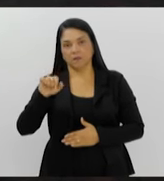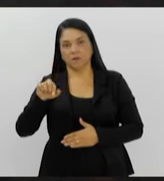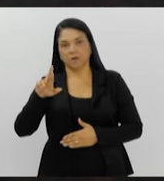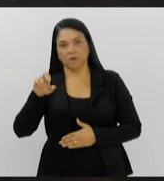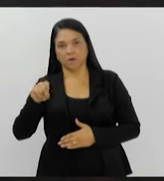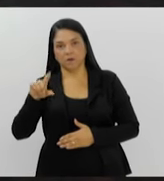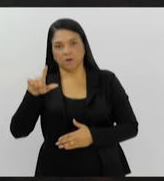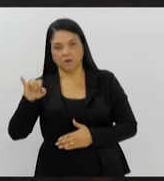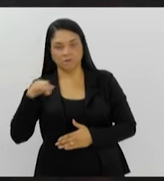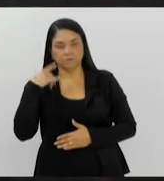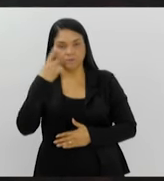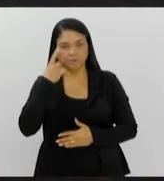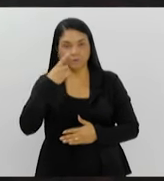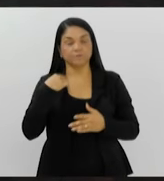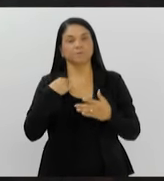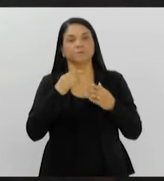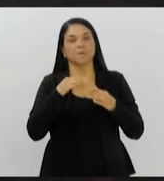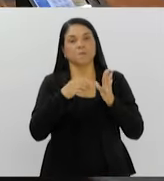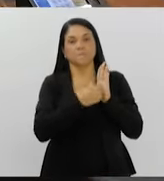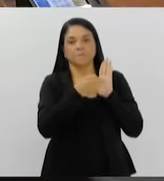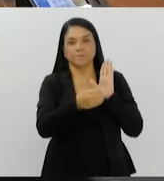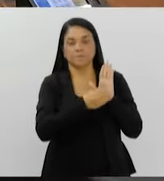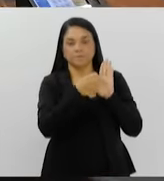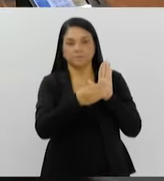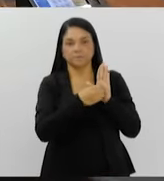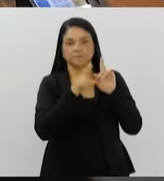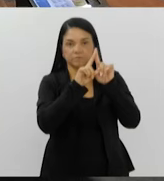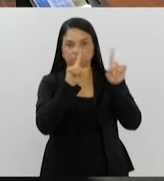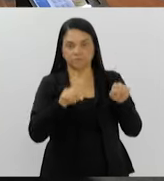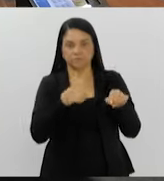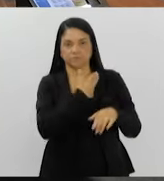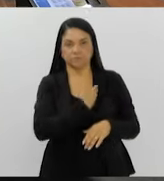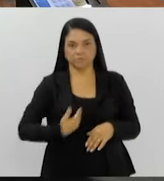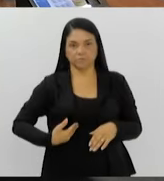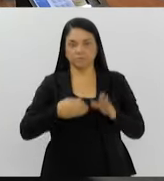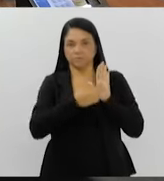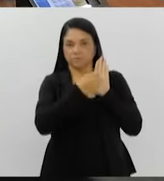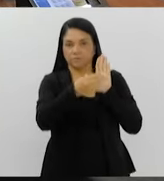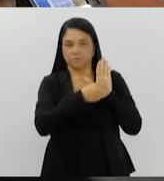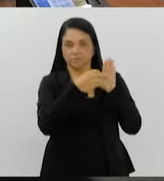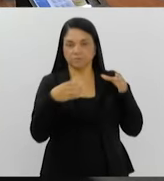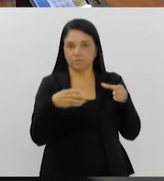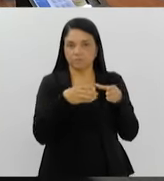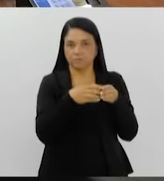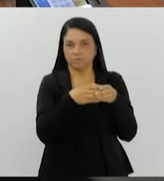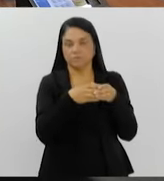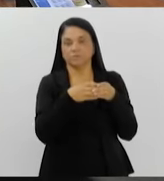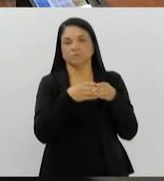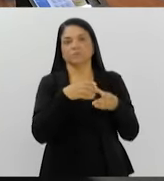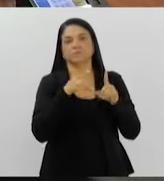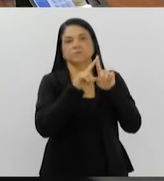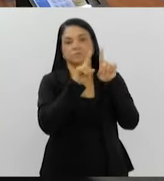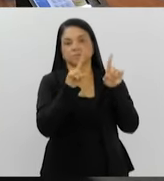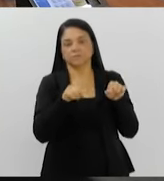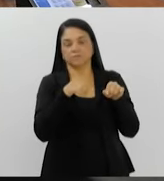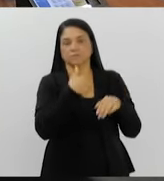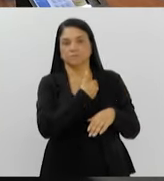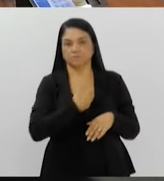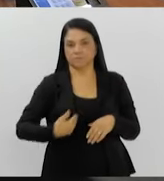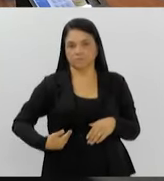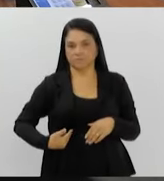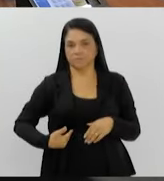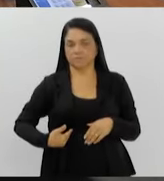comissão de servidores públicos para emitir parecer pela comissão servidores públicos